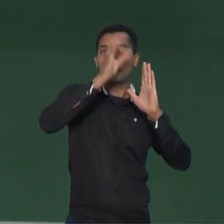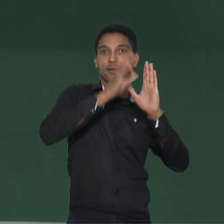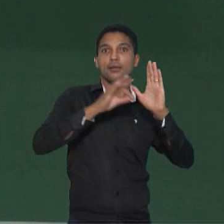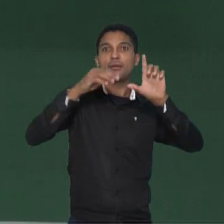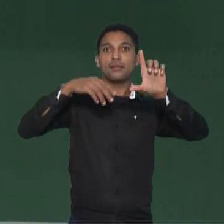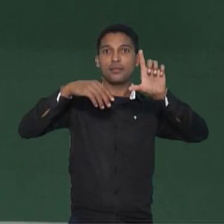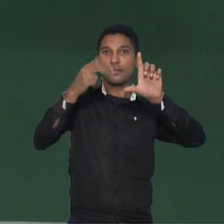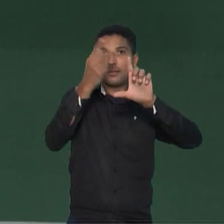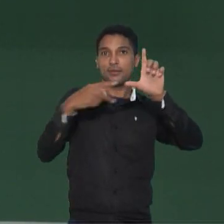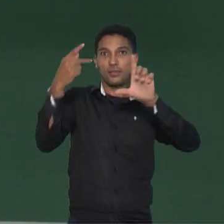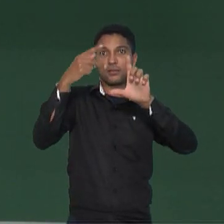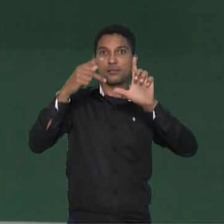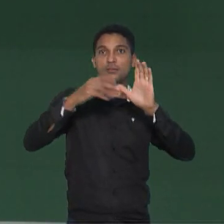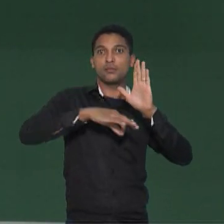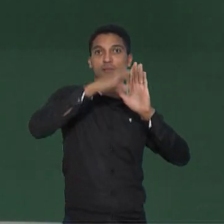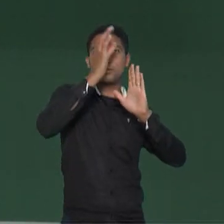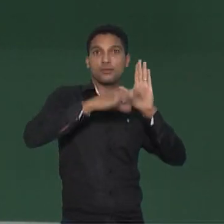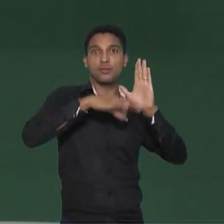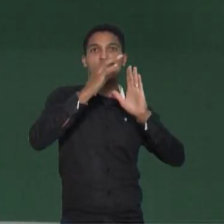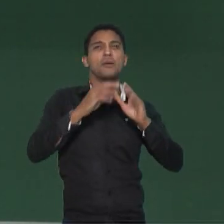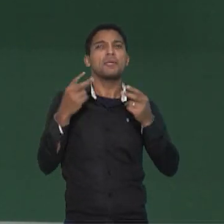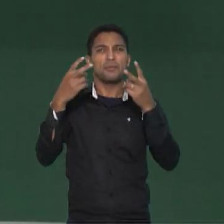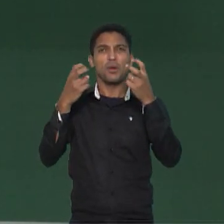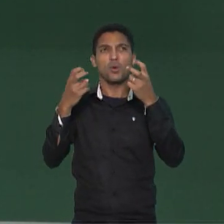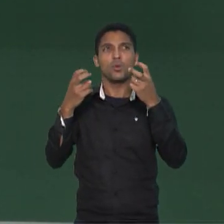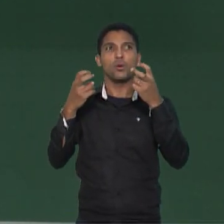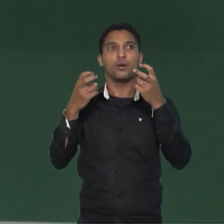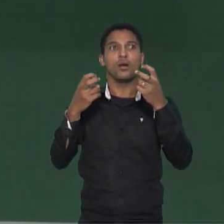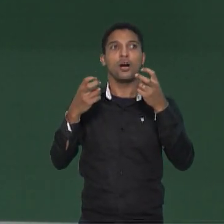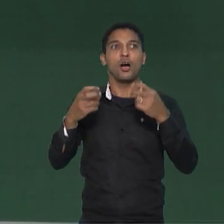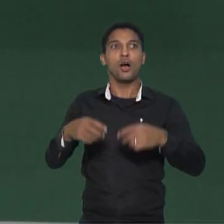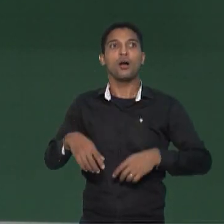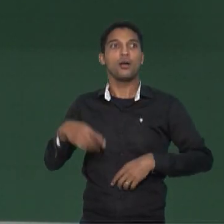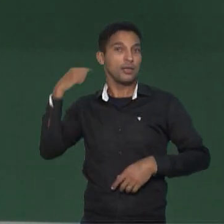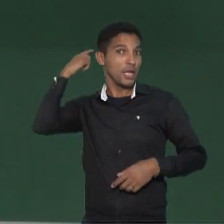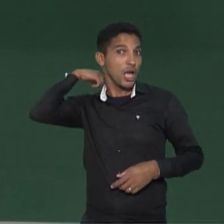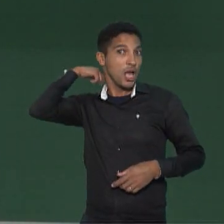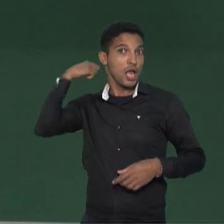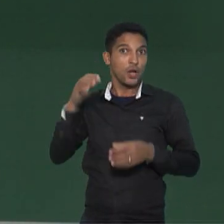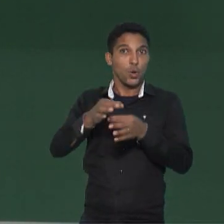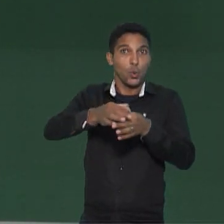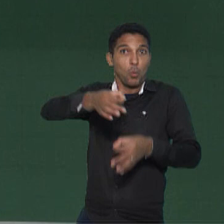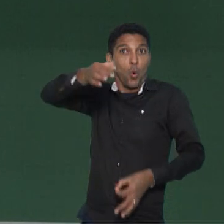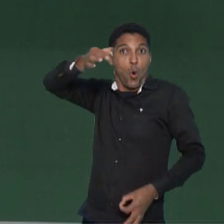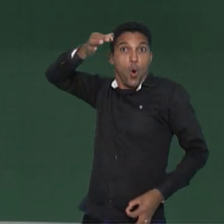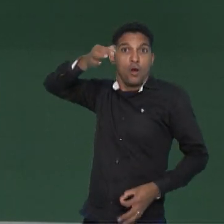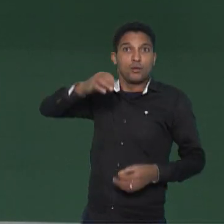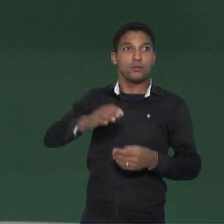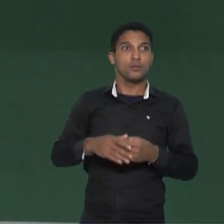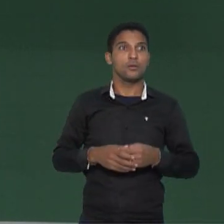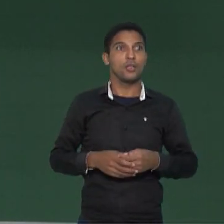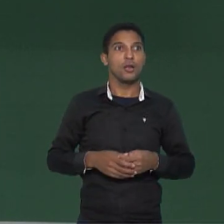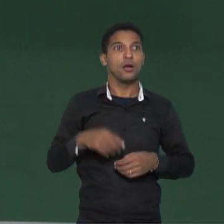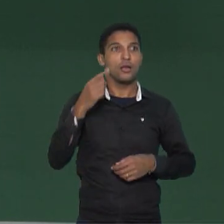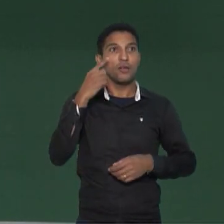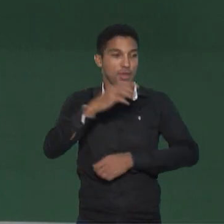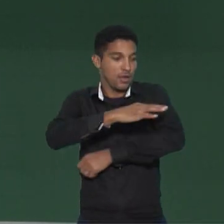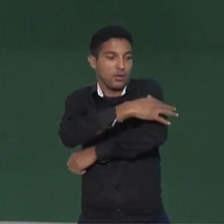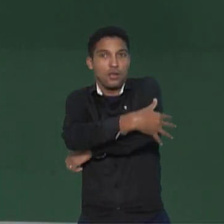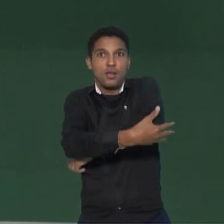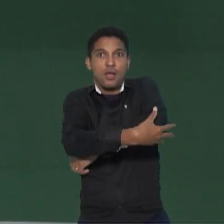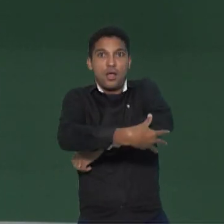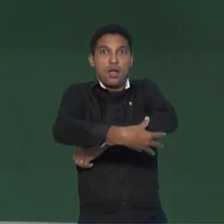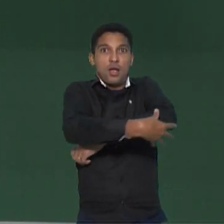obra. Então, você percebe também, mais uma vez, a coluna alongada, né, os mantos aveludados, buscando essa perfeição aí,